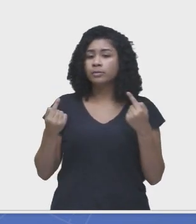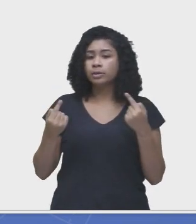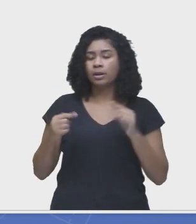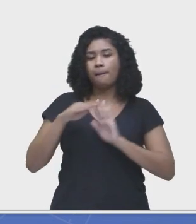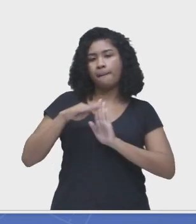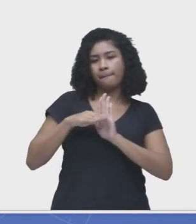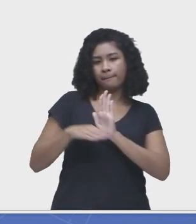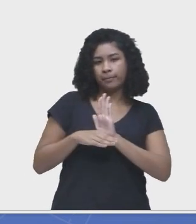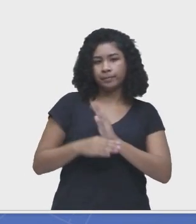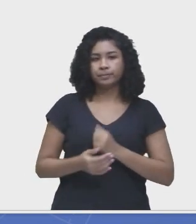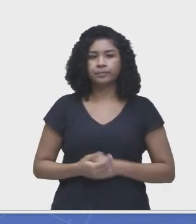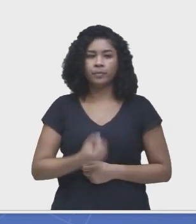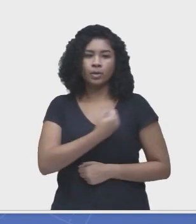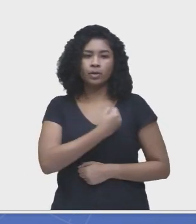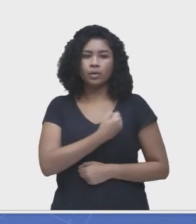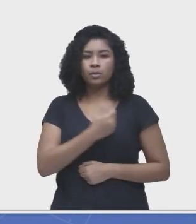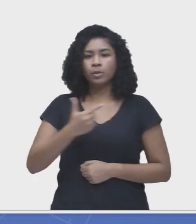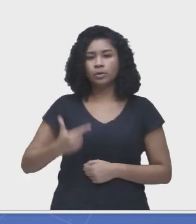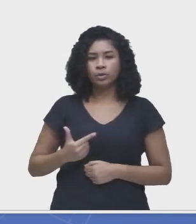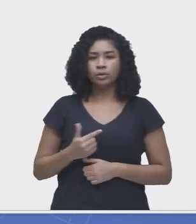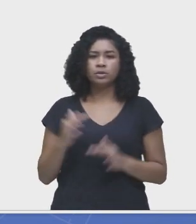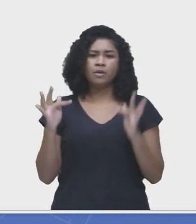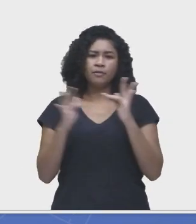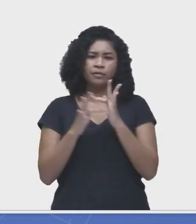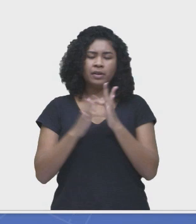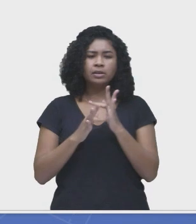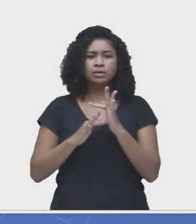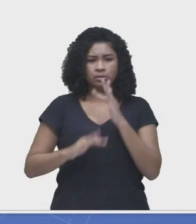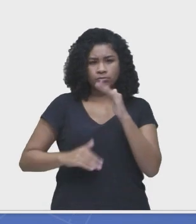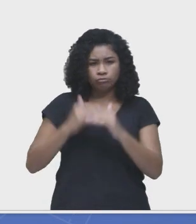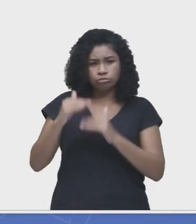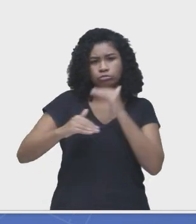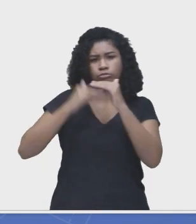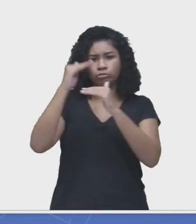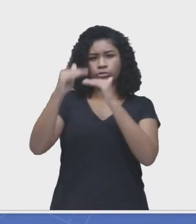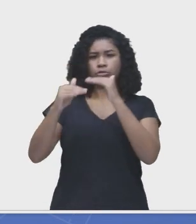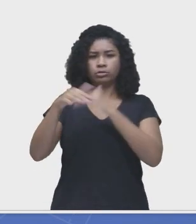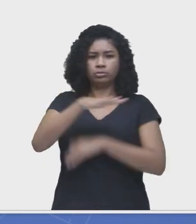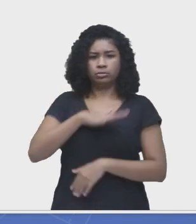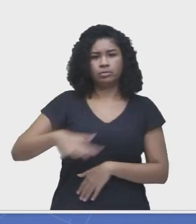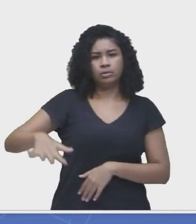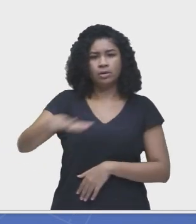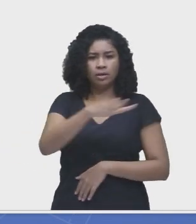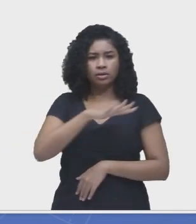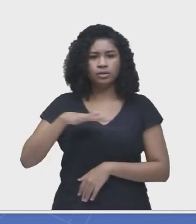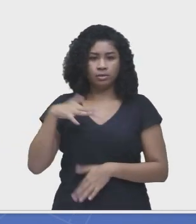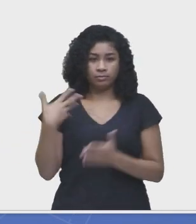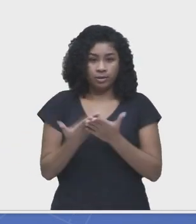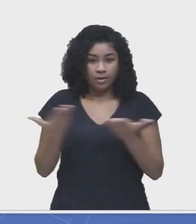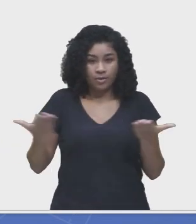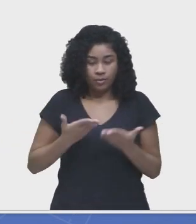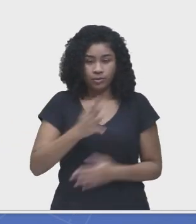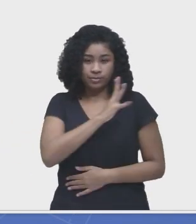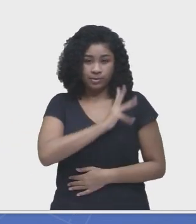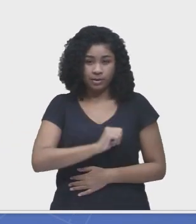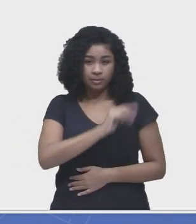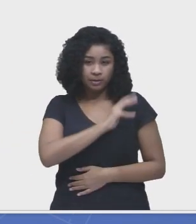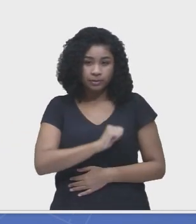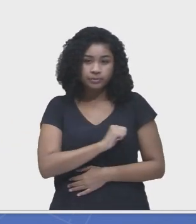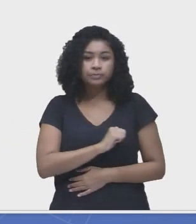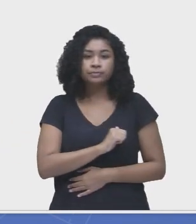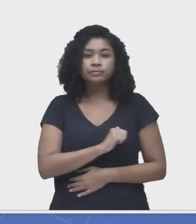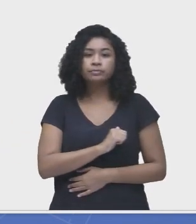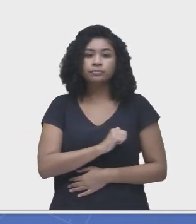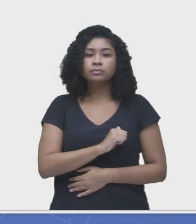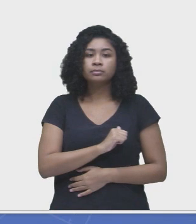A segunda questão, os fenícios que desenvolveram sua civilização na região onde hoje se encontra o estado do Líbano